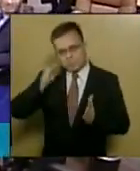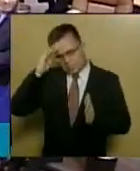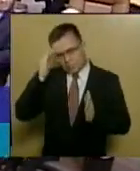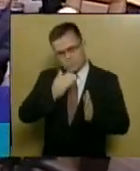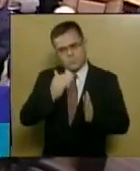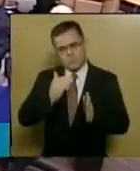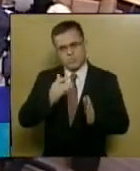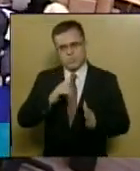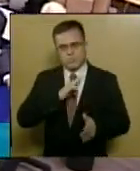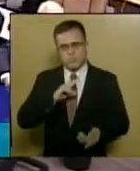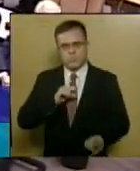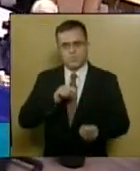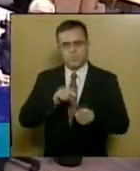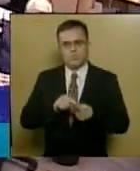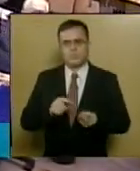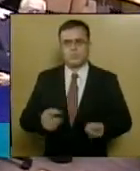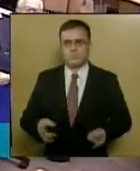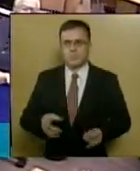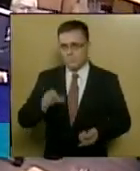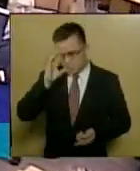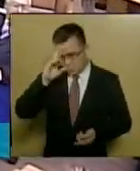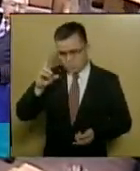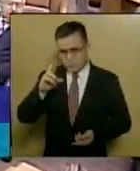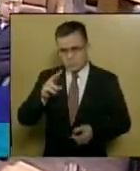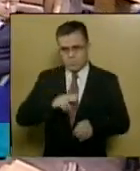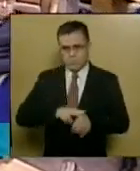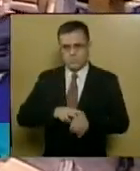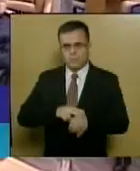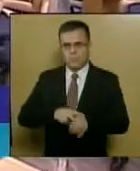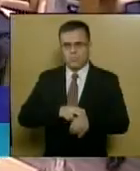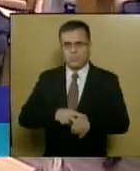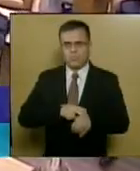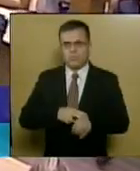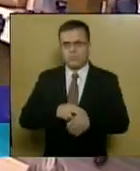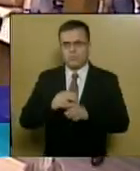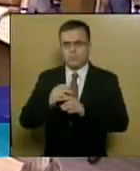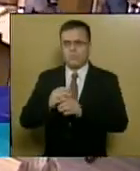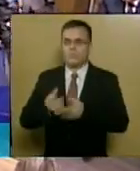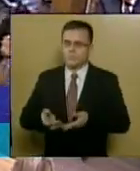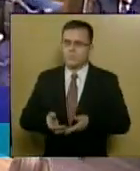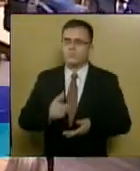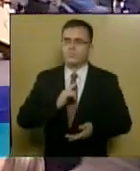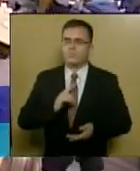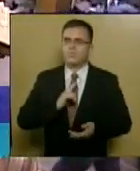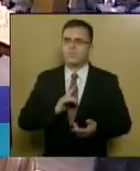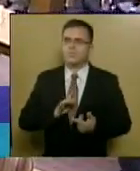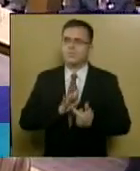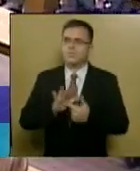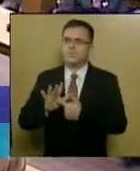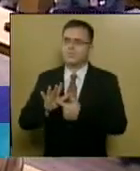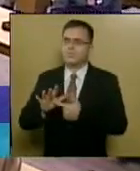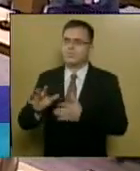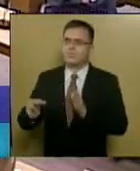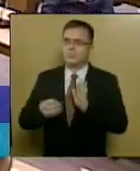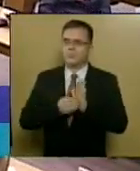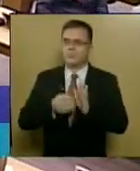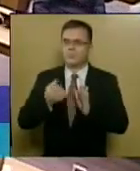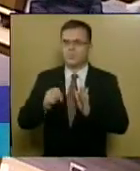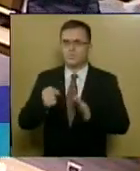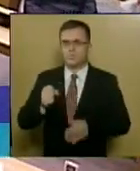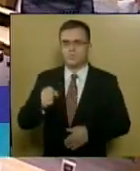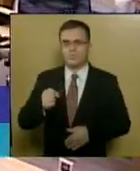missões. Chefe de verde, carregado com uma trompa de caçadores, contendo ao centro o número 8 de